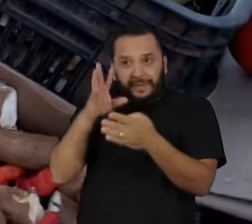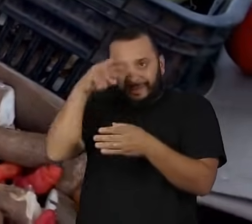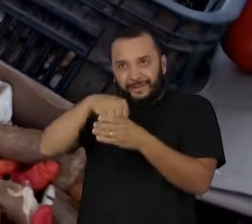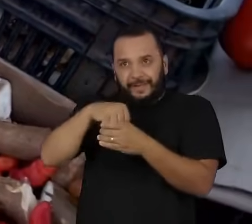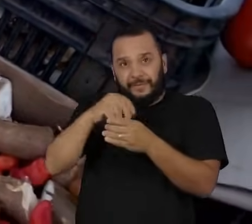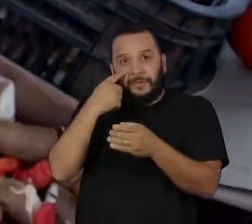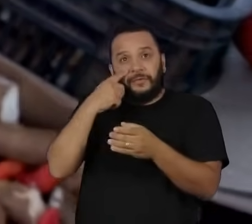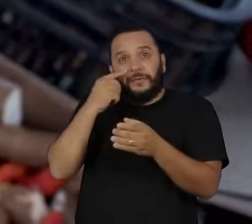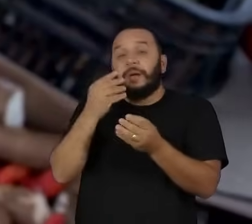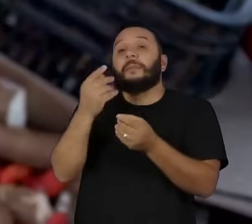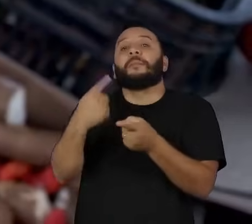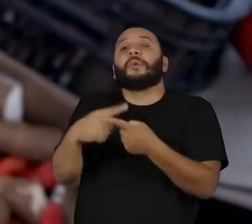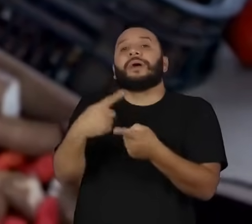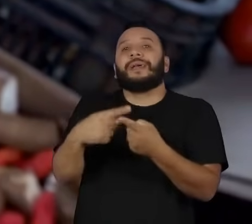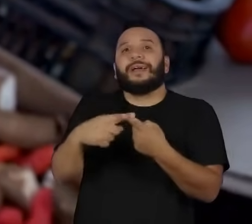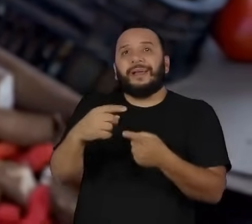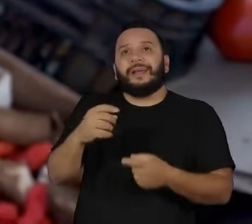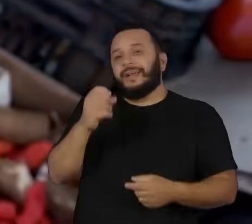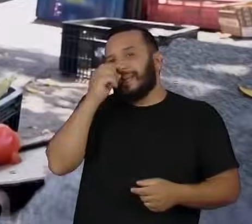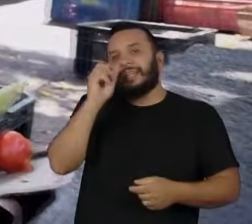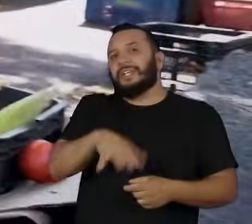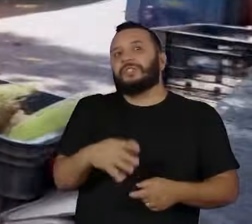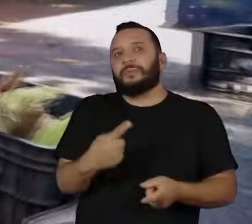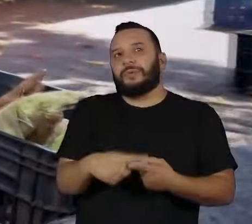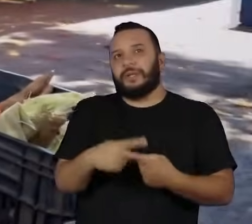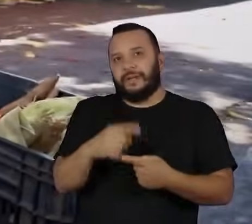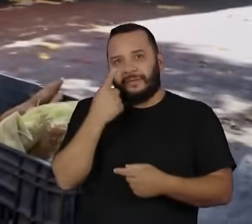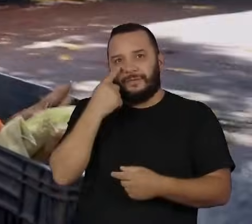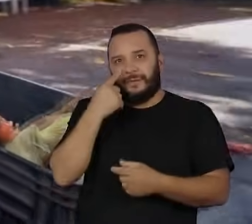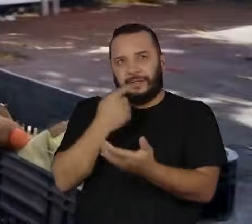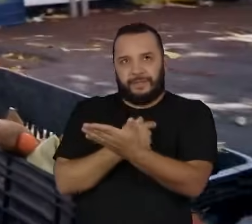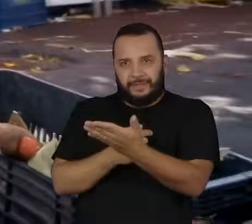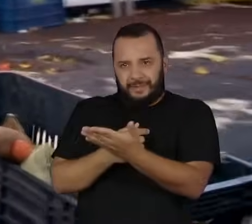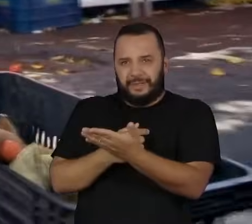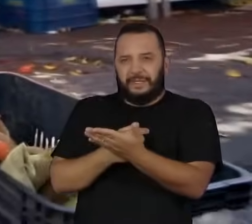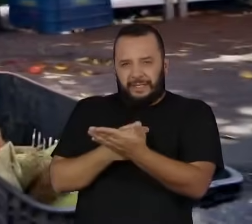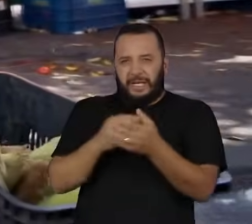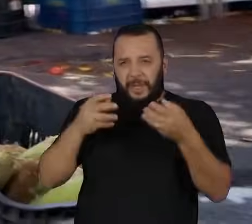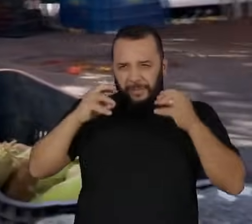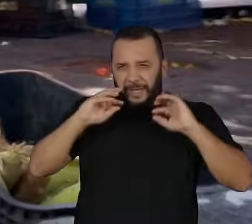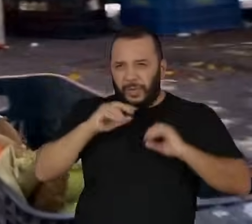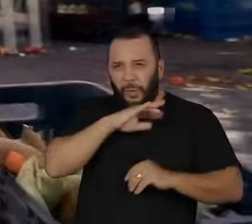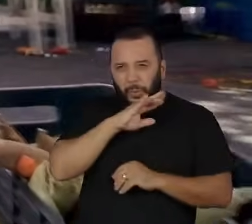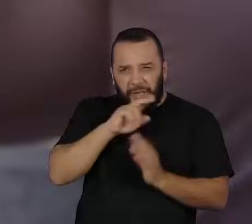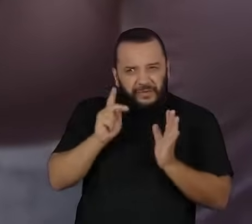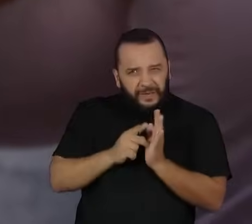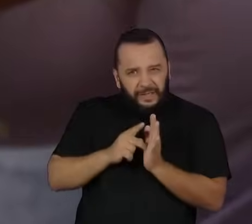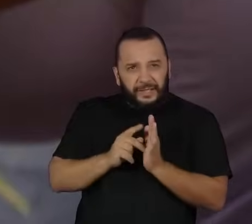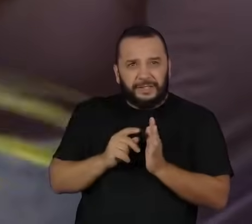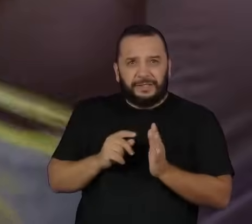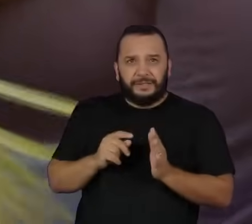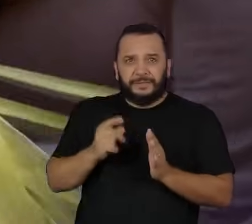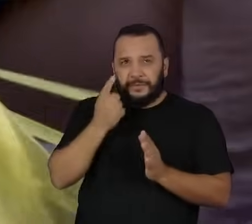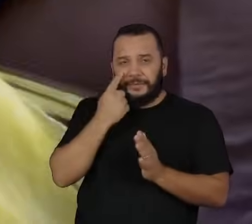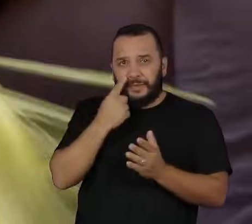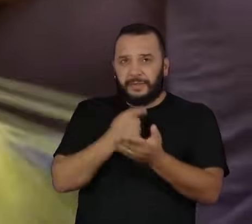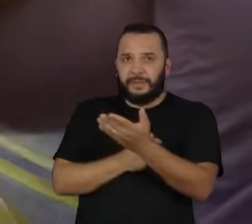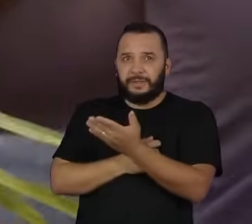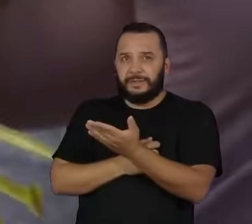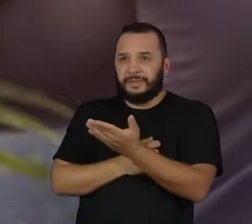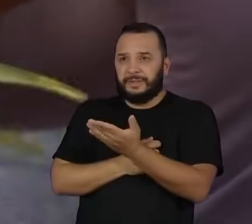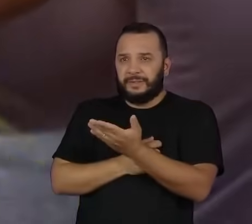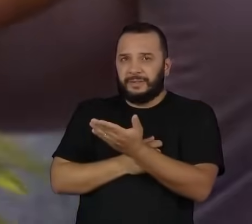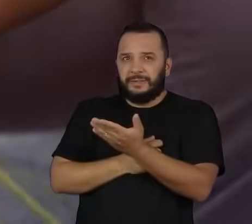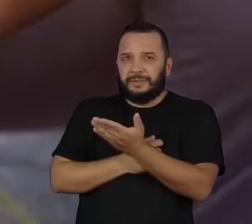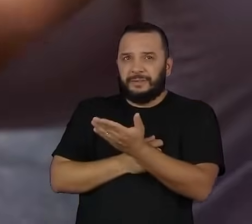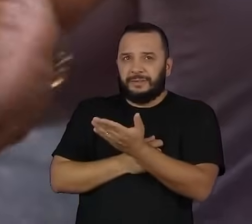vamos abrir para ver por que esse milho tá aqui. Será que esse milho tá tão ruim assim? Ele tá aqui, ó, tá